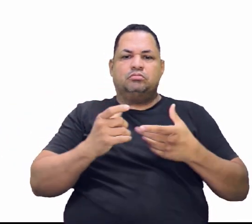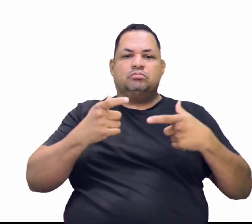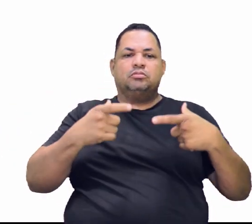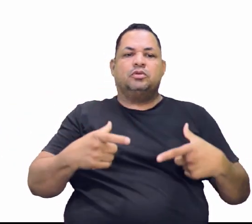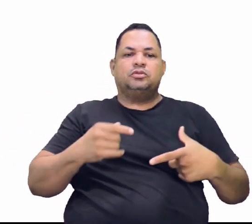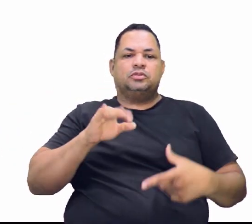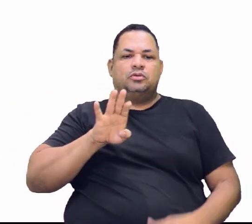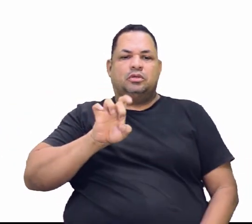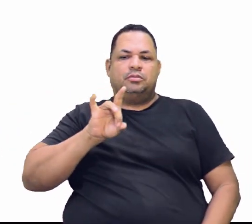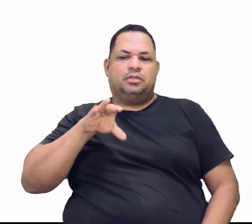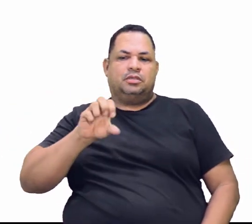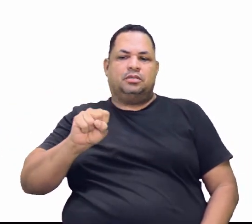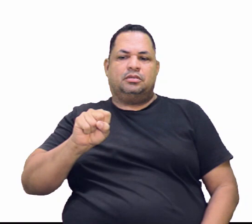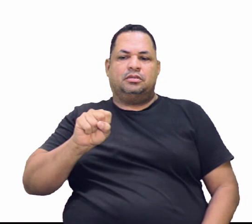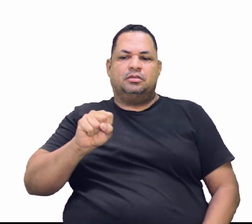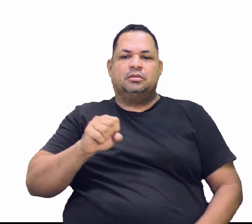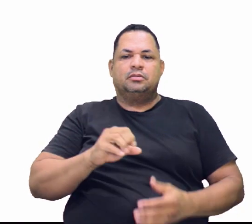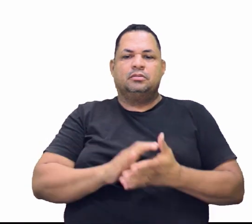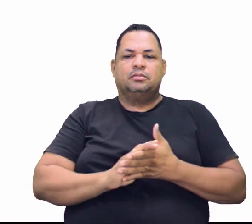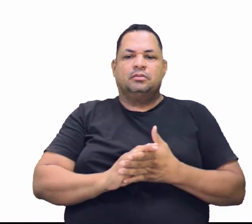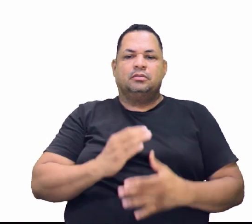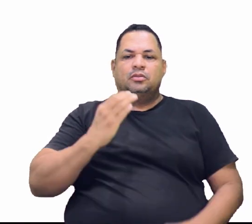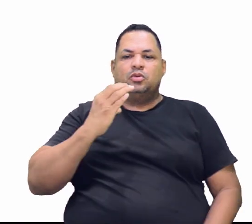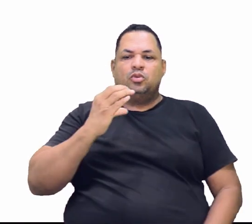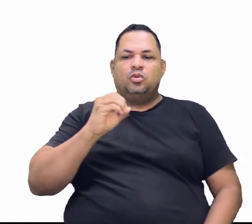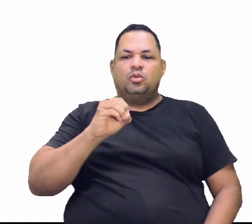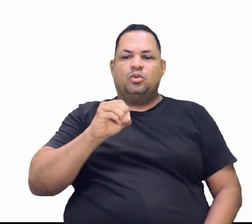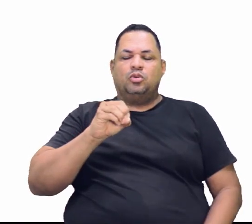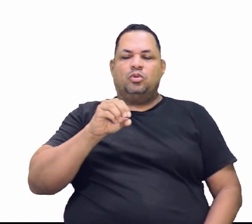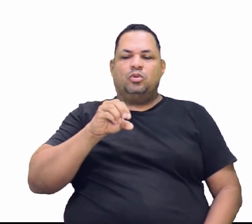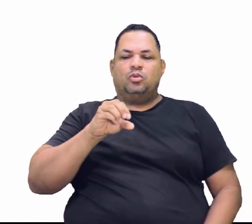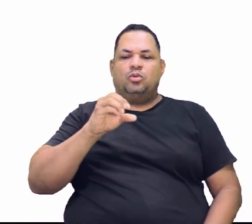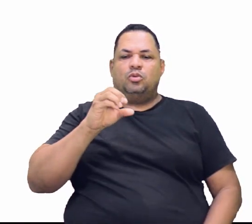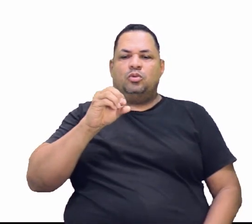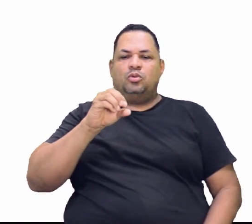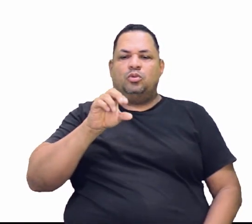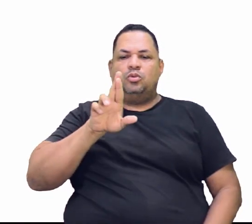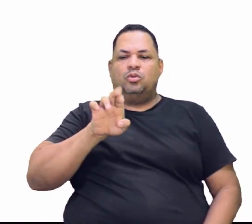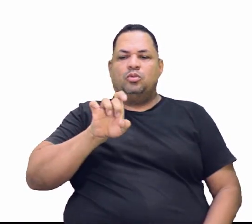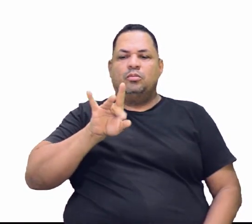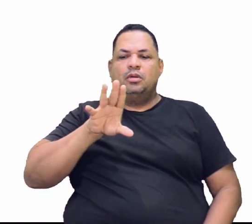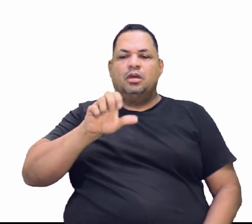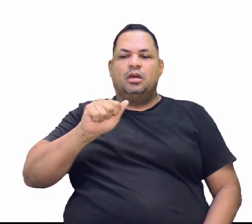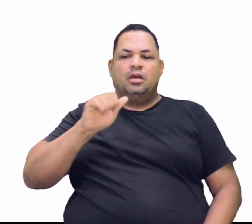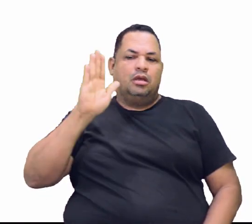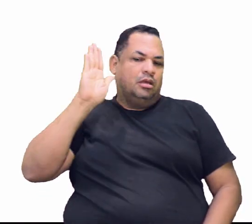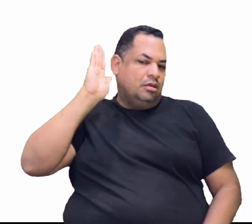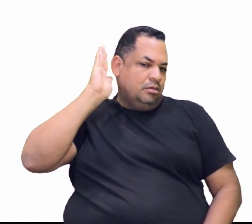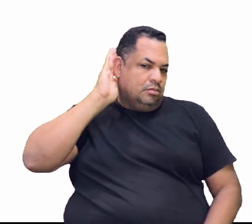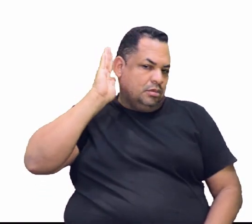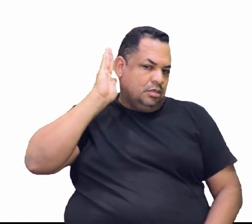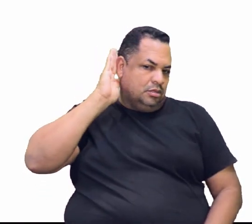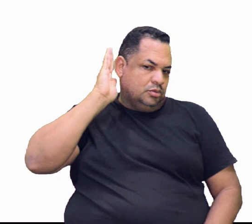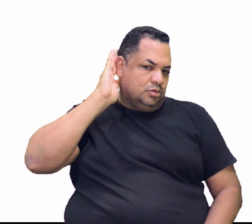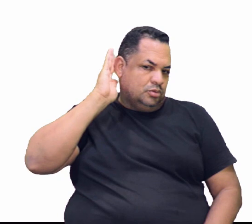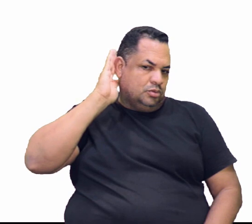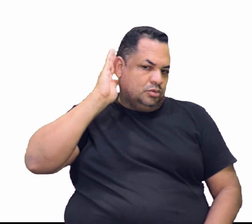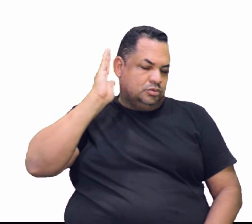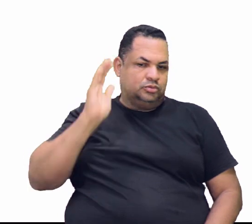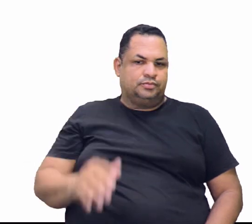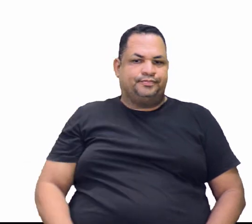Sami, o Forte de Coimbra? Em Corumbá, Mato Grosso. Ei,